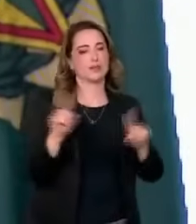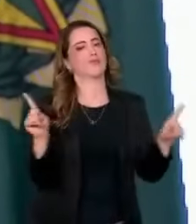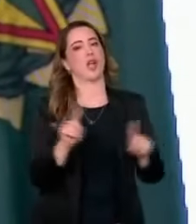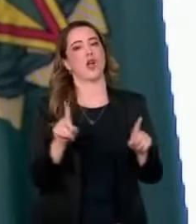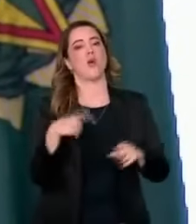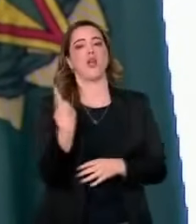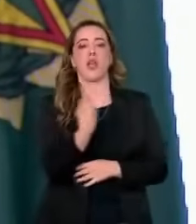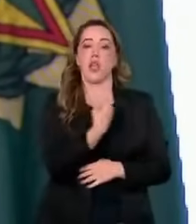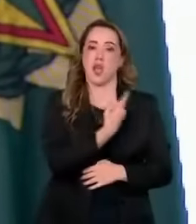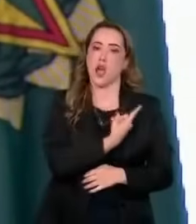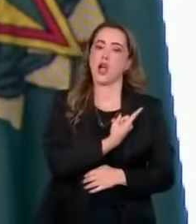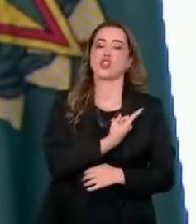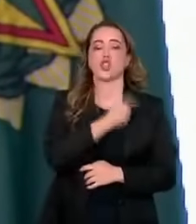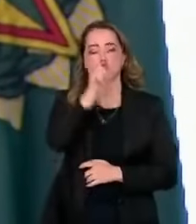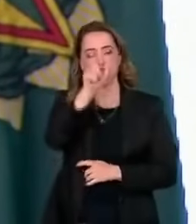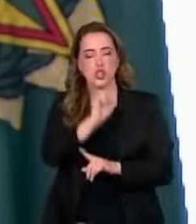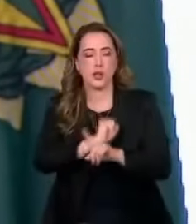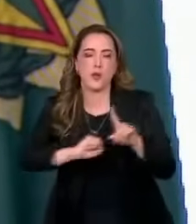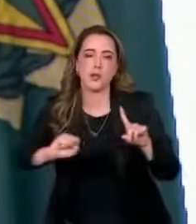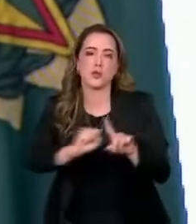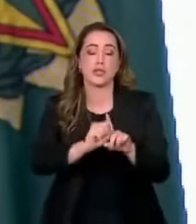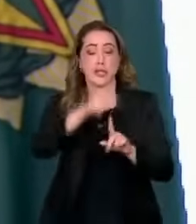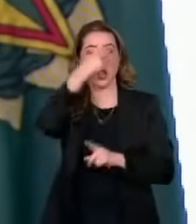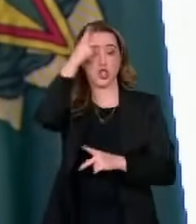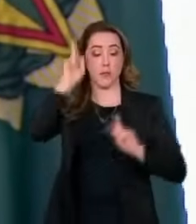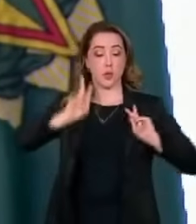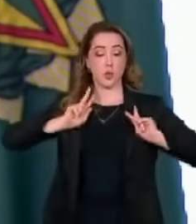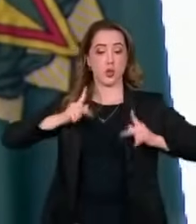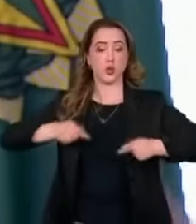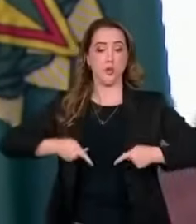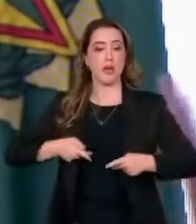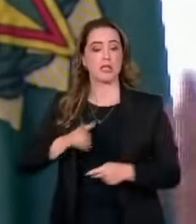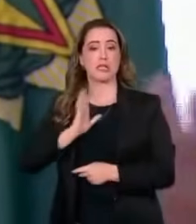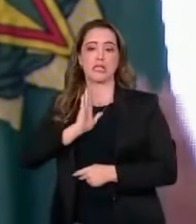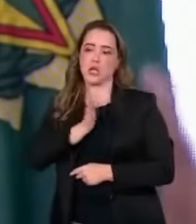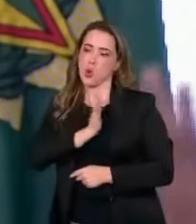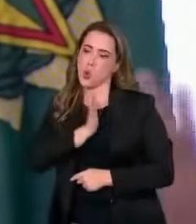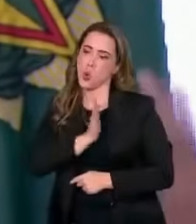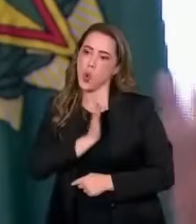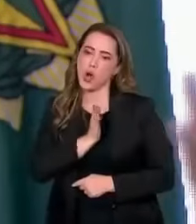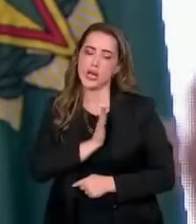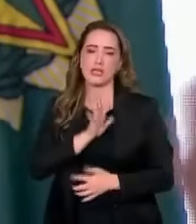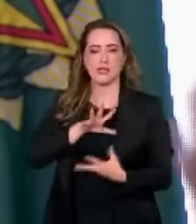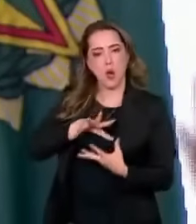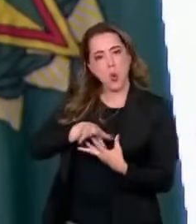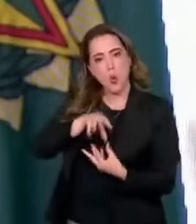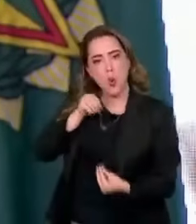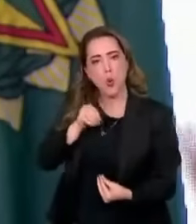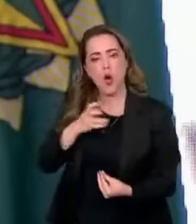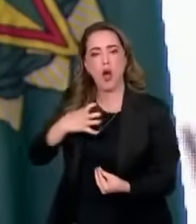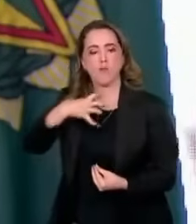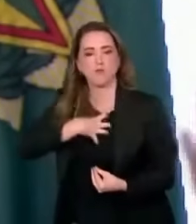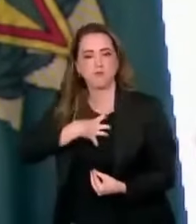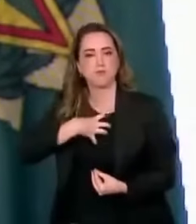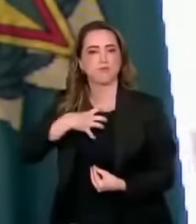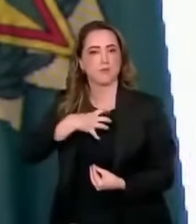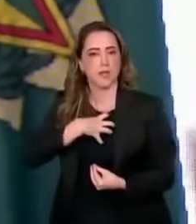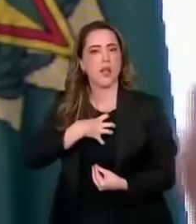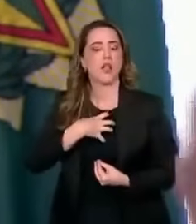sociedade de seres humanos, com coração, com alma, com sentimento,